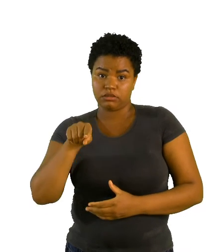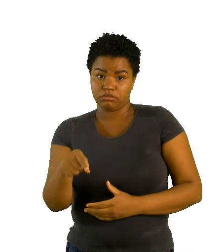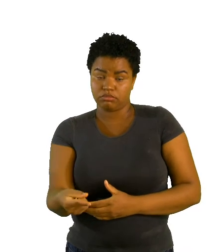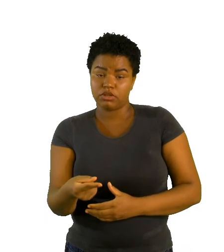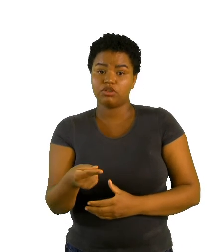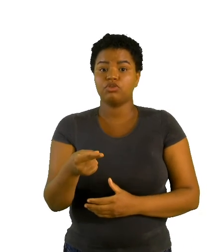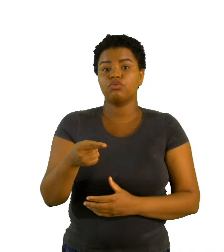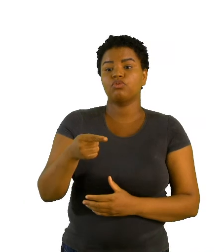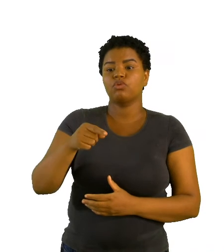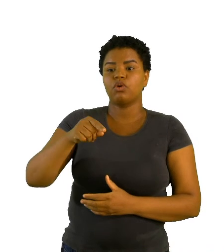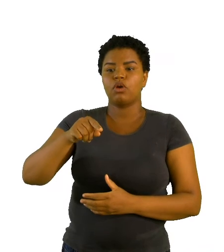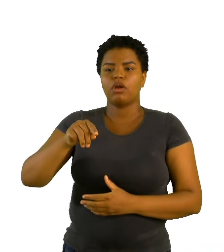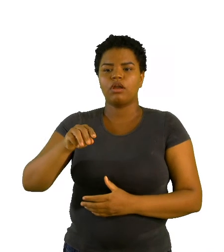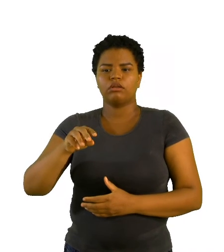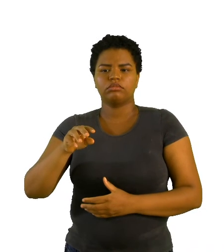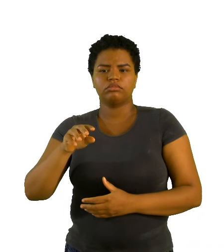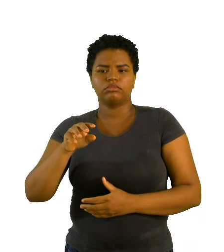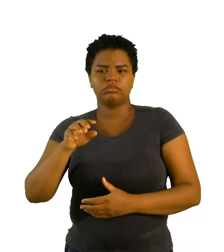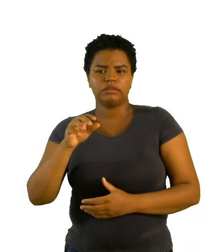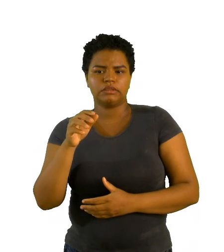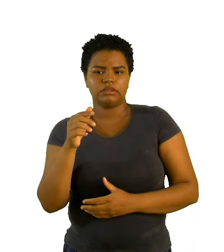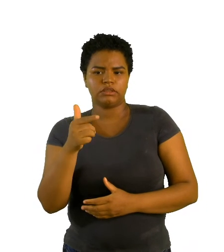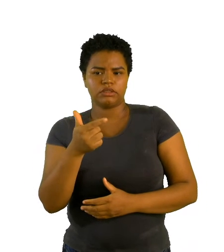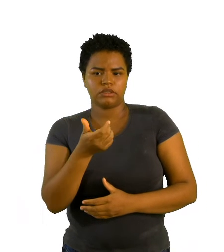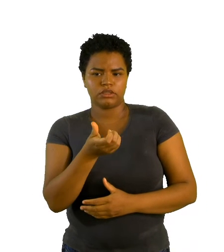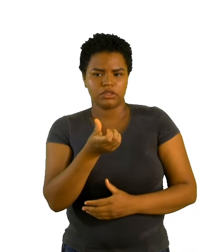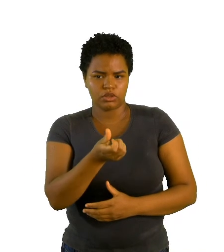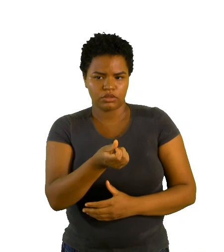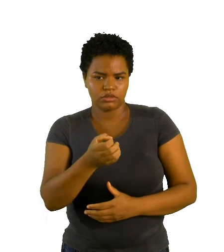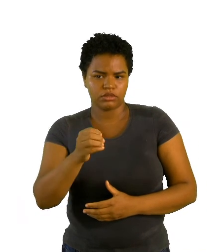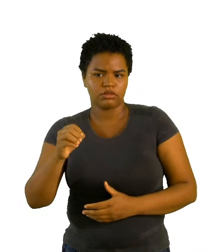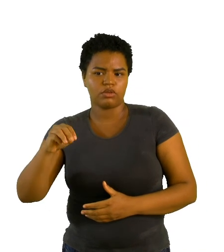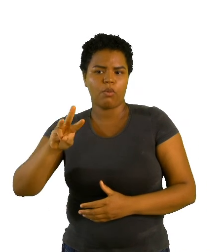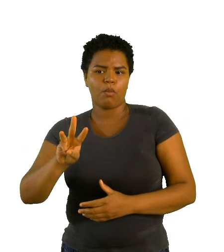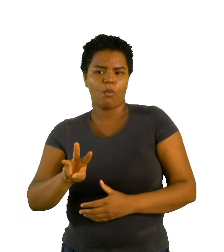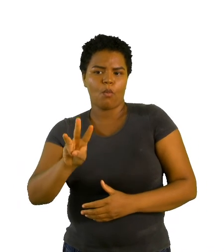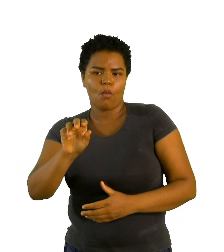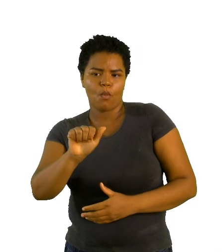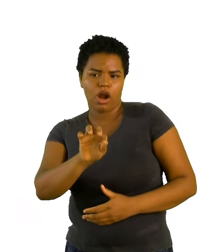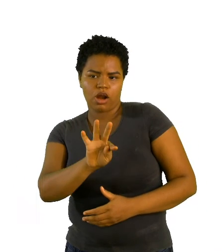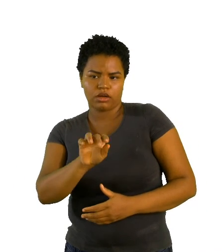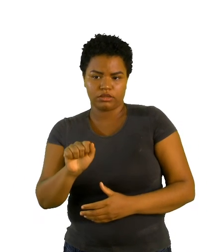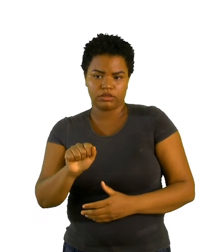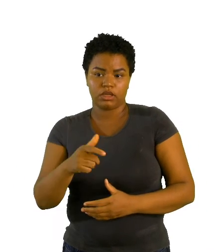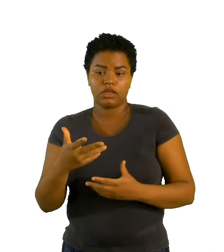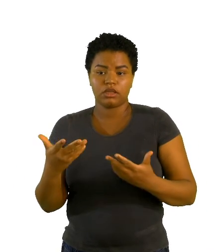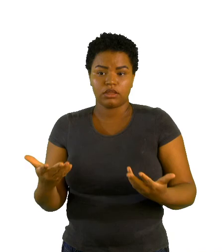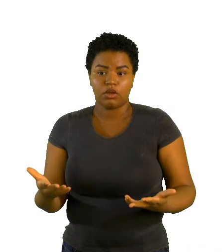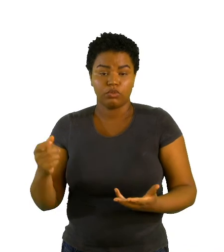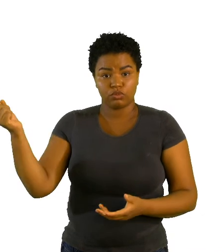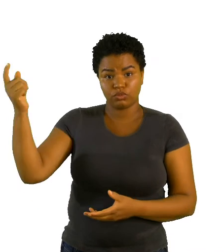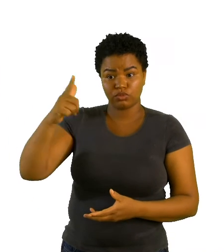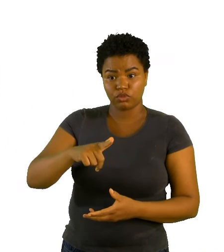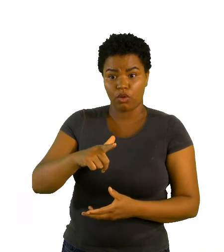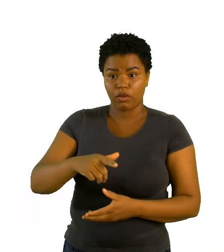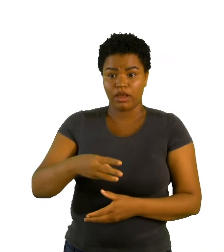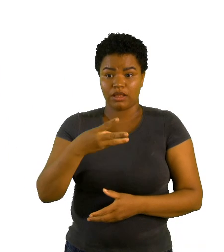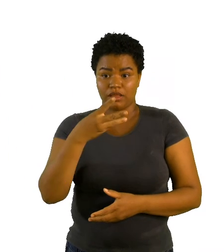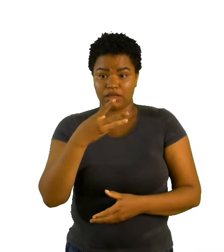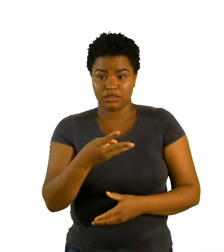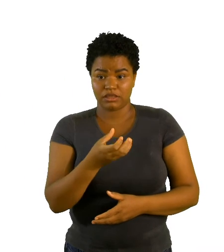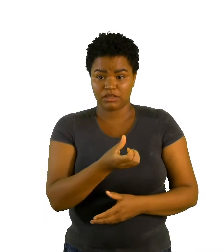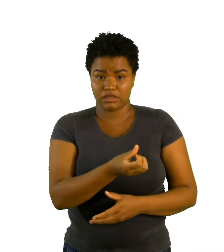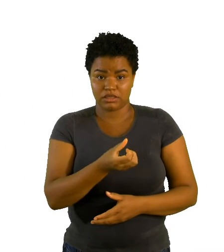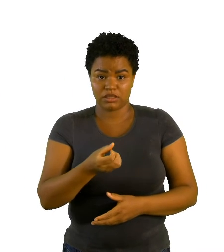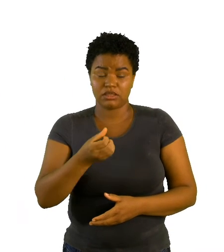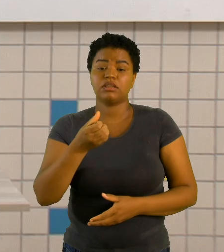Sol, em um segundo apenas, produz o equivalente a 386 bilhões de megawatts.